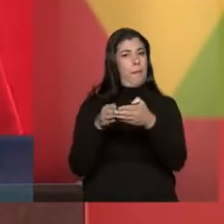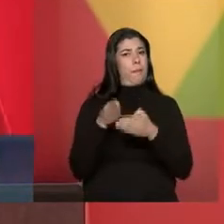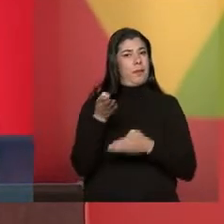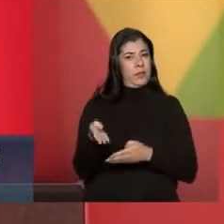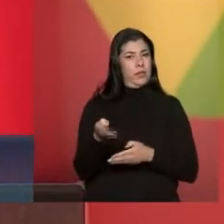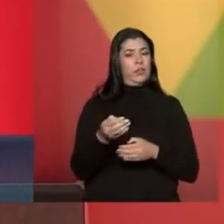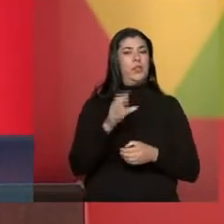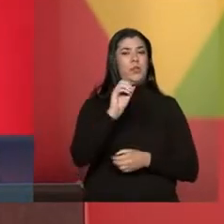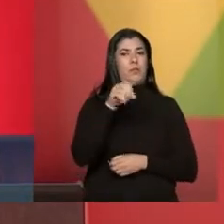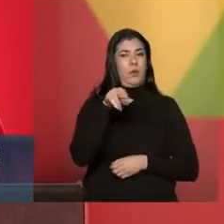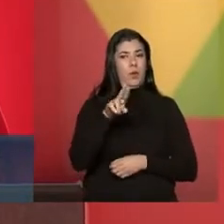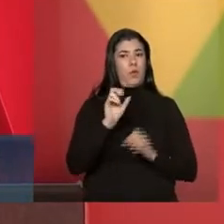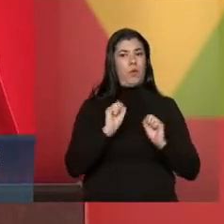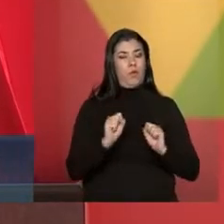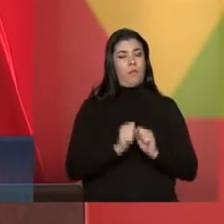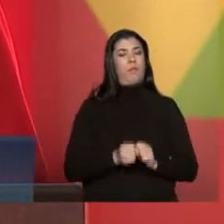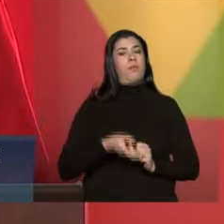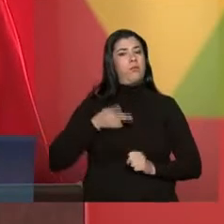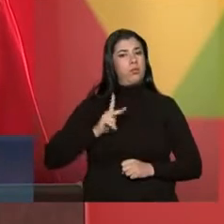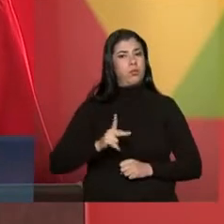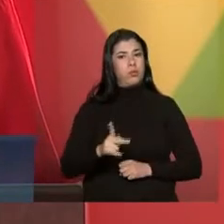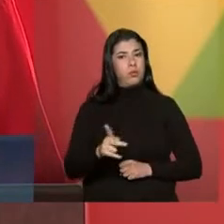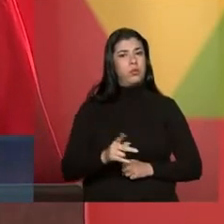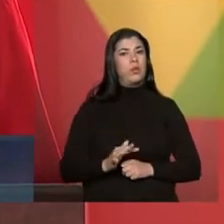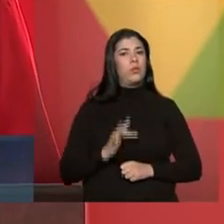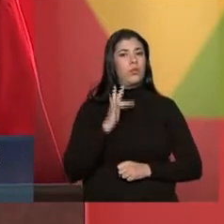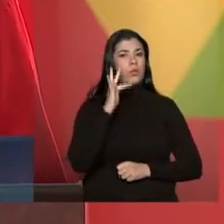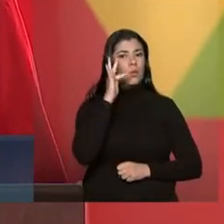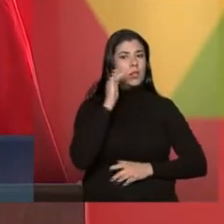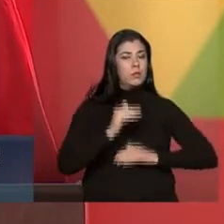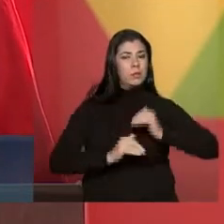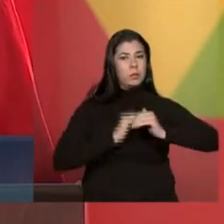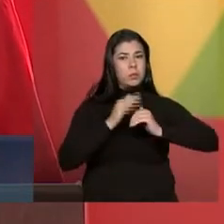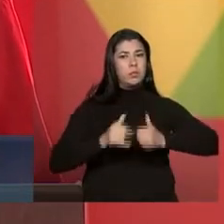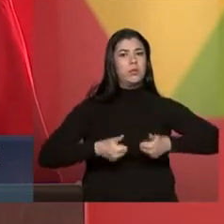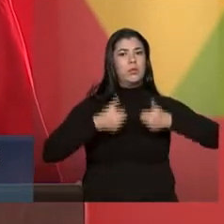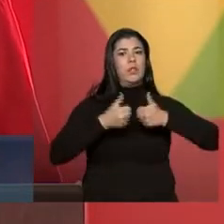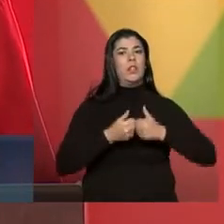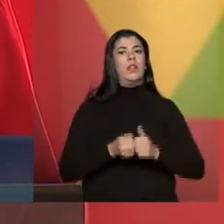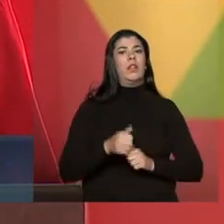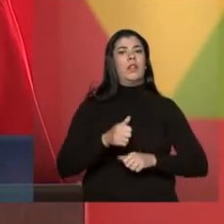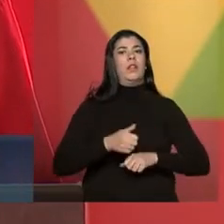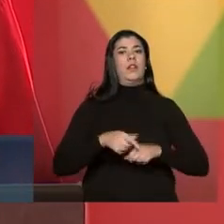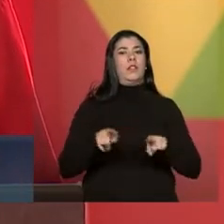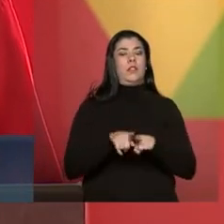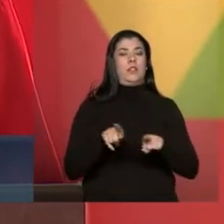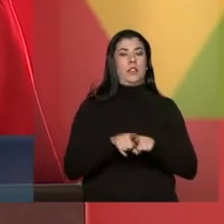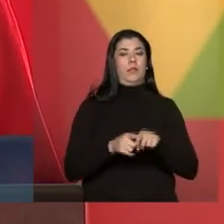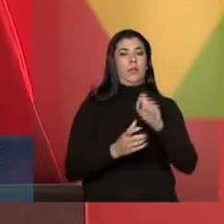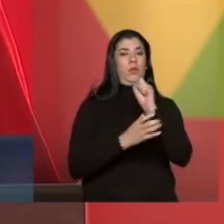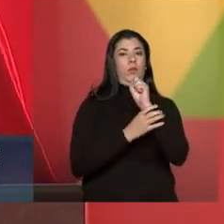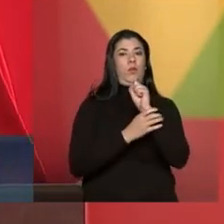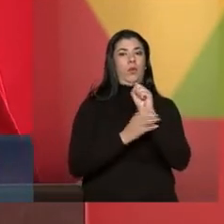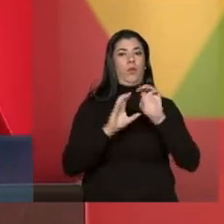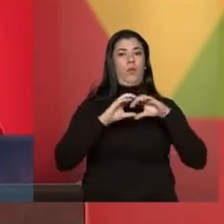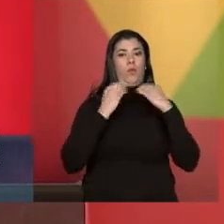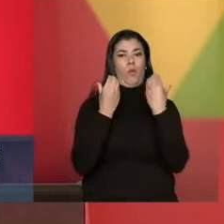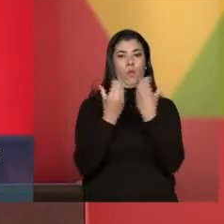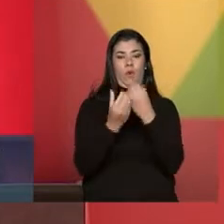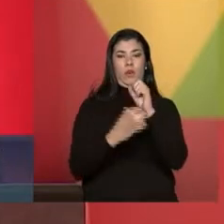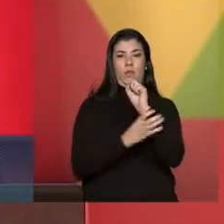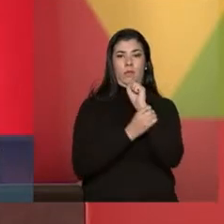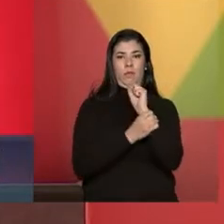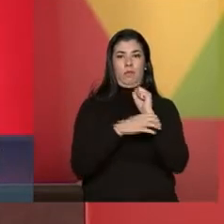permitirá aprofundar a nossa perspectiva em favor da reforma do Conselho de Segurança da ONU.